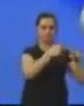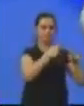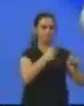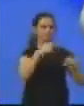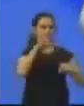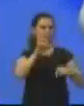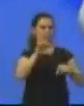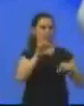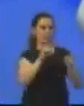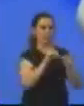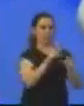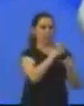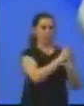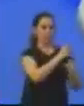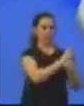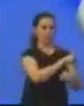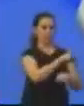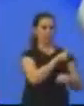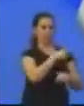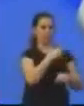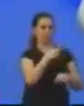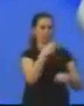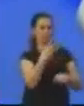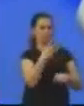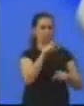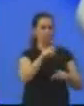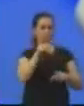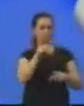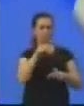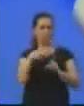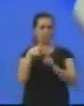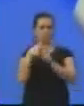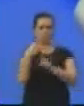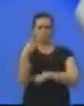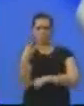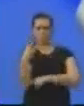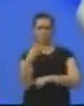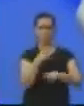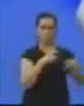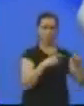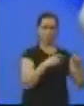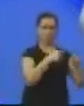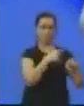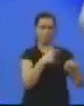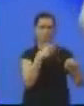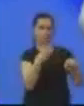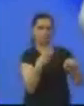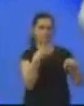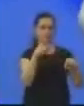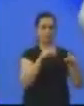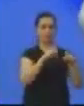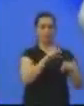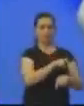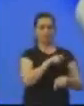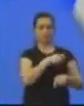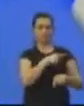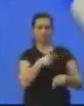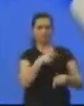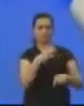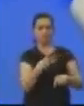ser fatorado em x menos 3 e x mais 3. Aí, x menos 3 eu cancelo com x menos 3 do